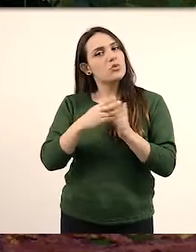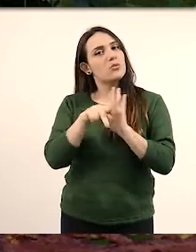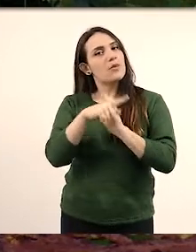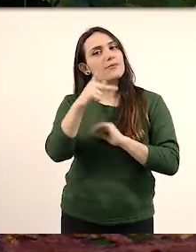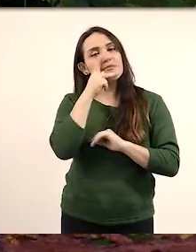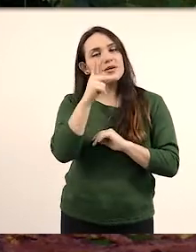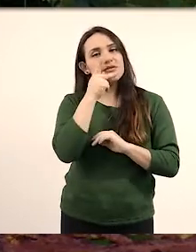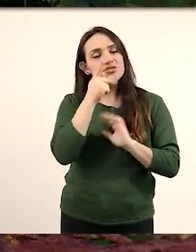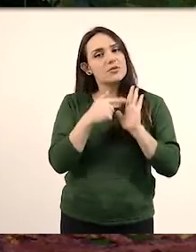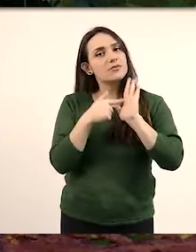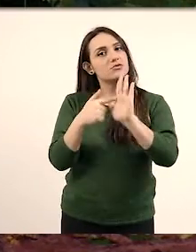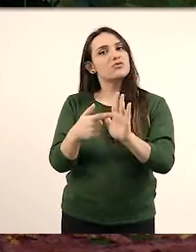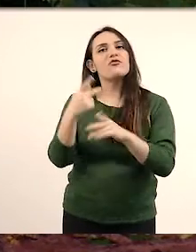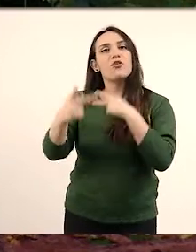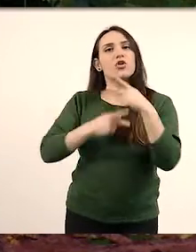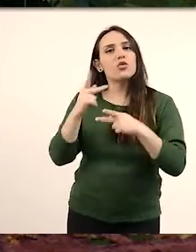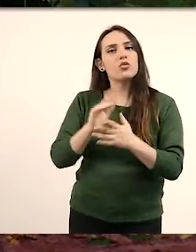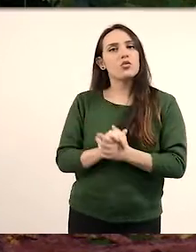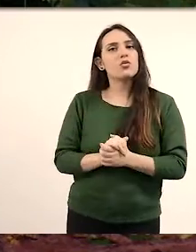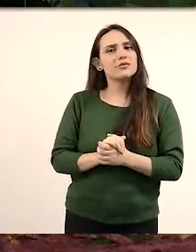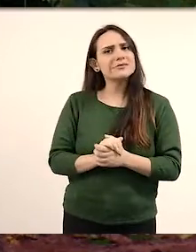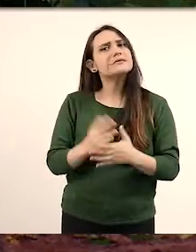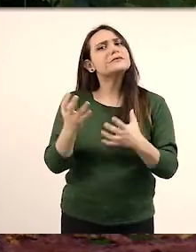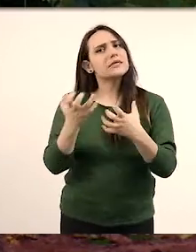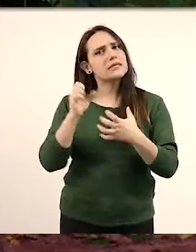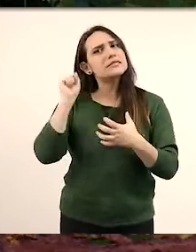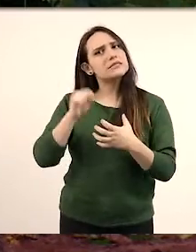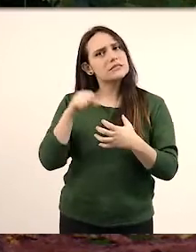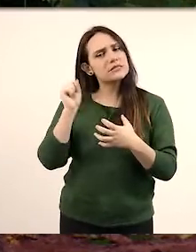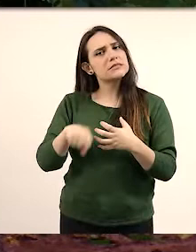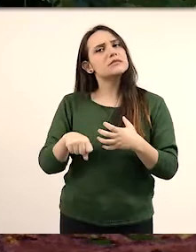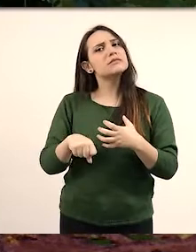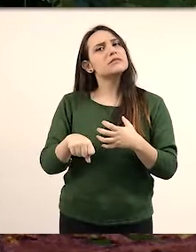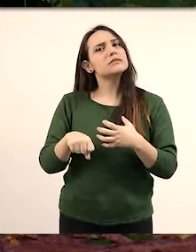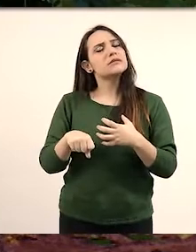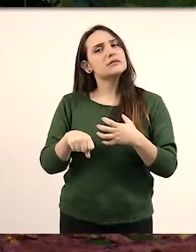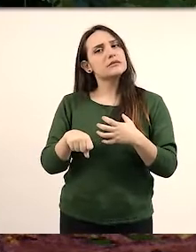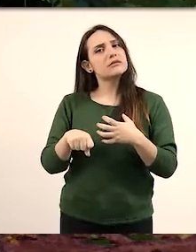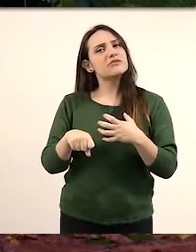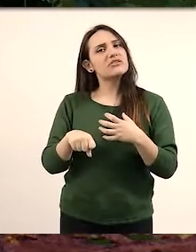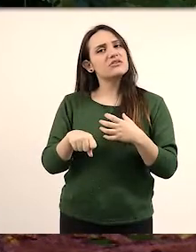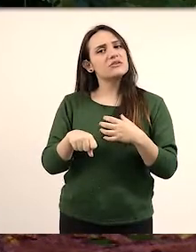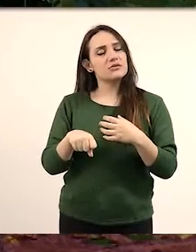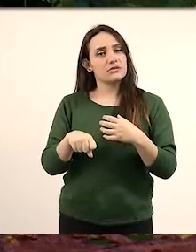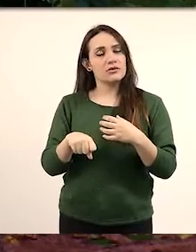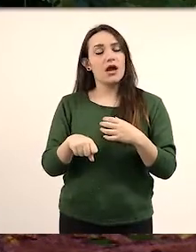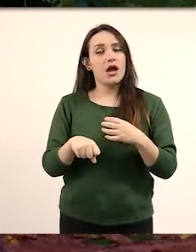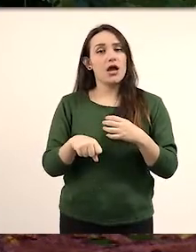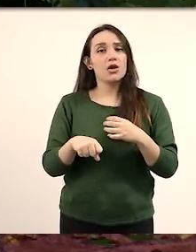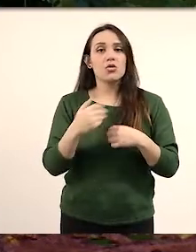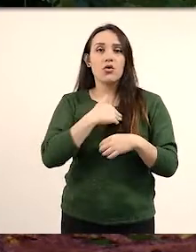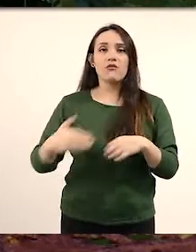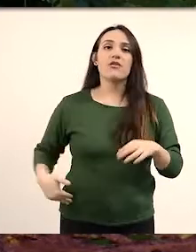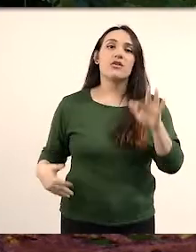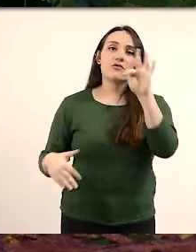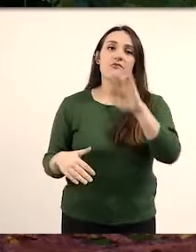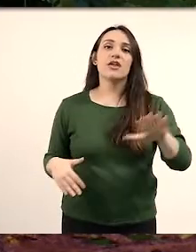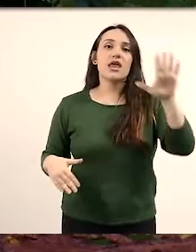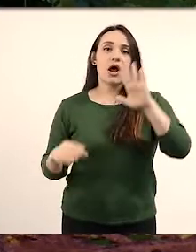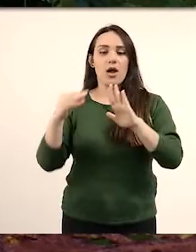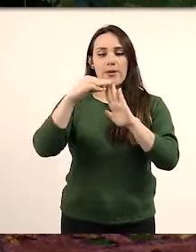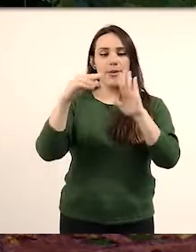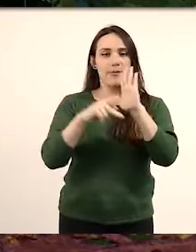por um partido político e ela discutia justamente a constitucionalidade de uma medida provisória que foi apresentada pelo governo